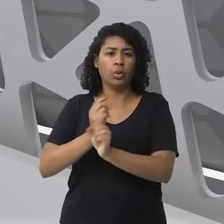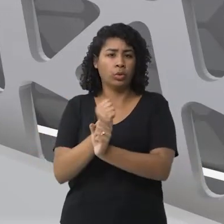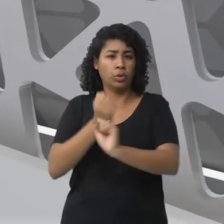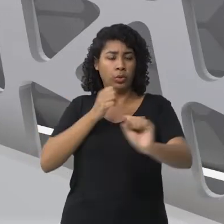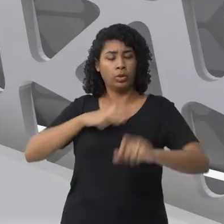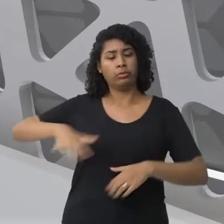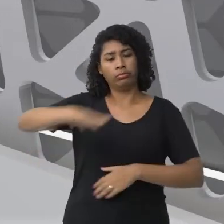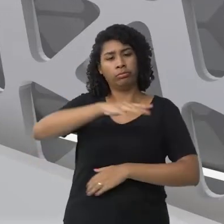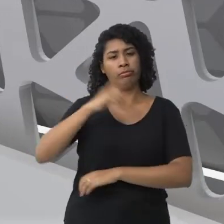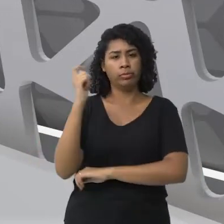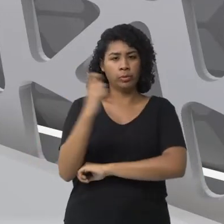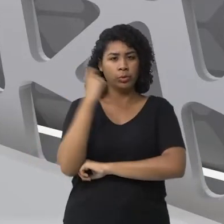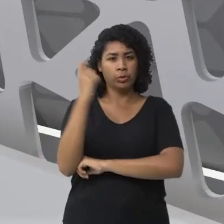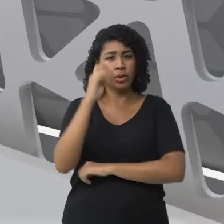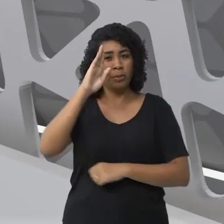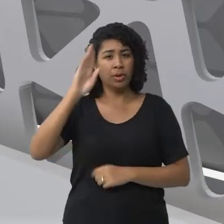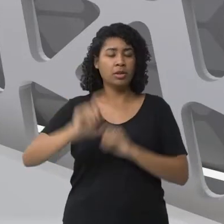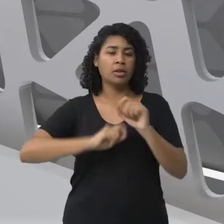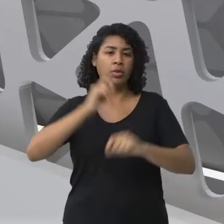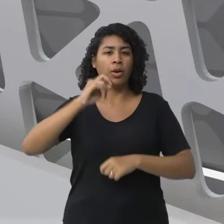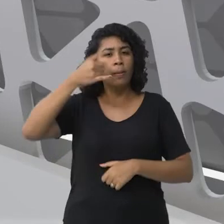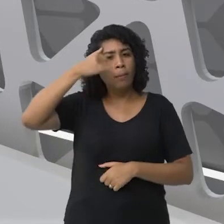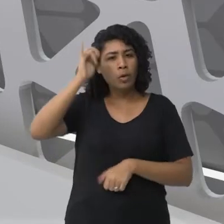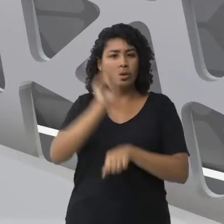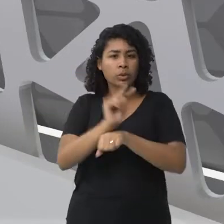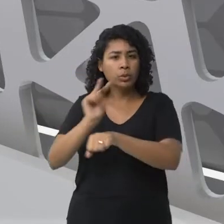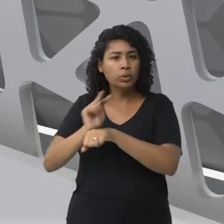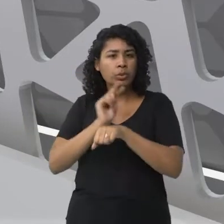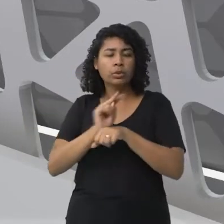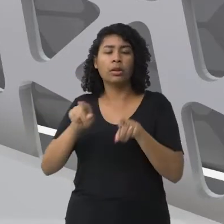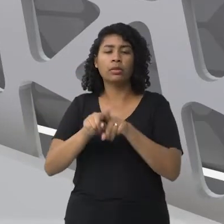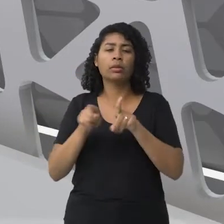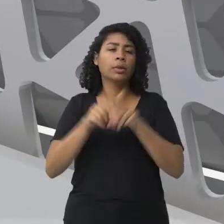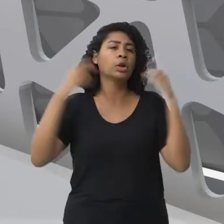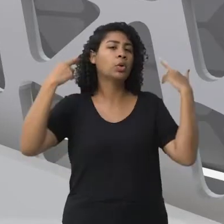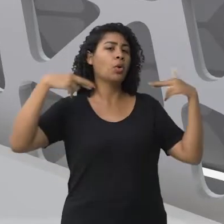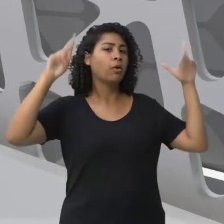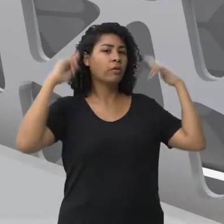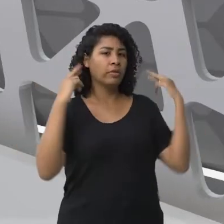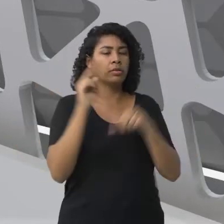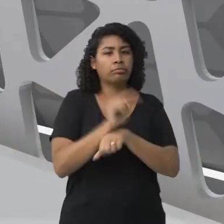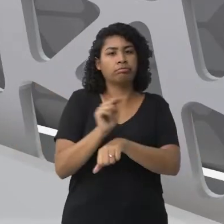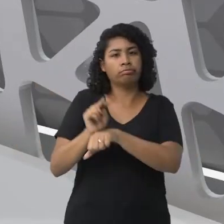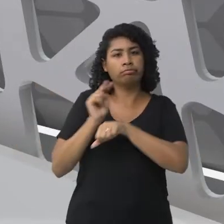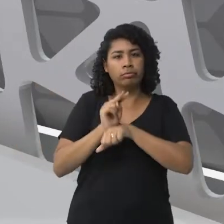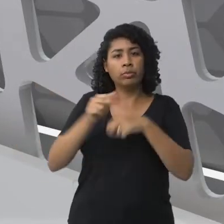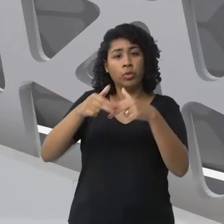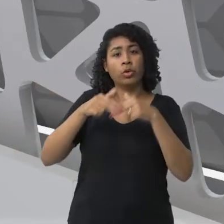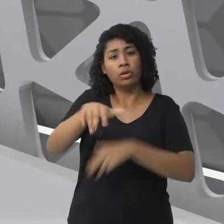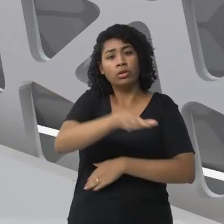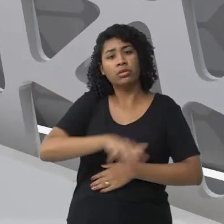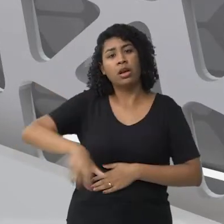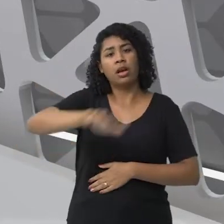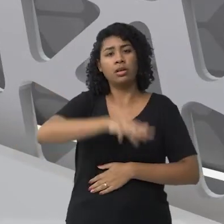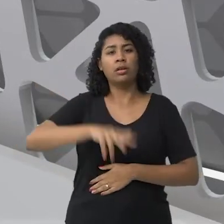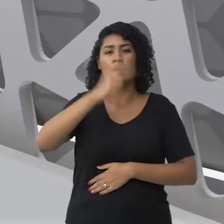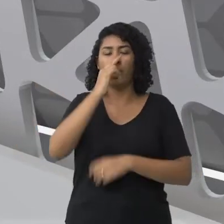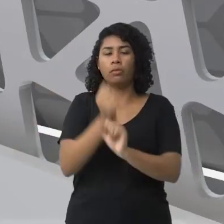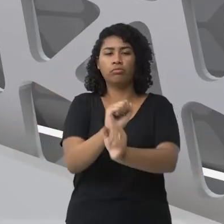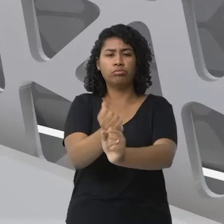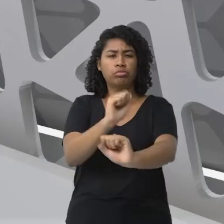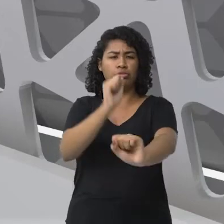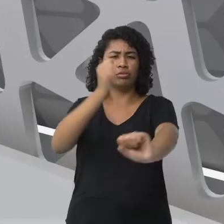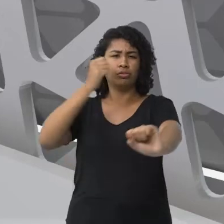do Sul a gente tem a predominância da criação de bois e de ovelhas, faz com que cada vez mais essas áreas de pastagem se